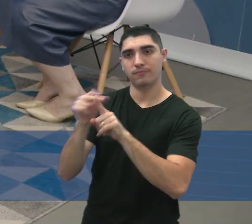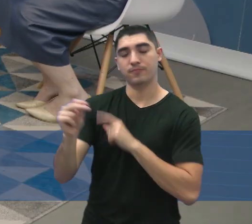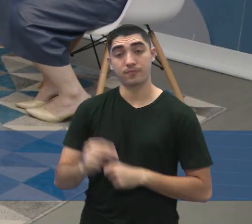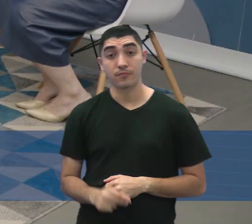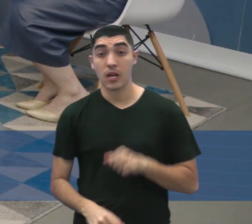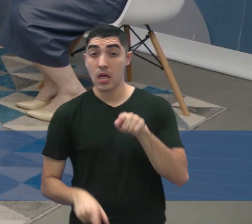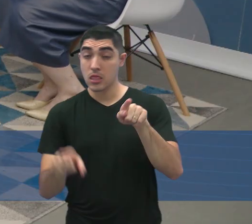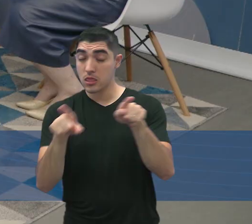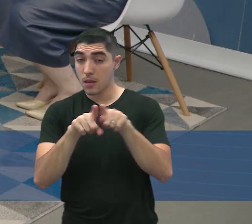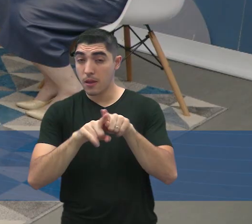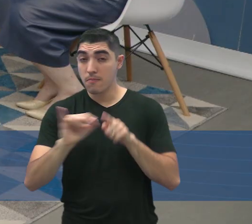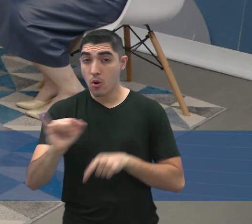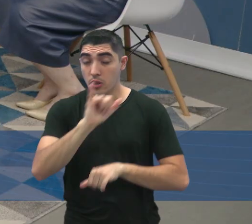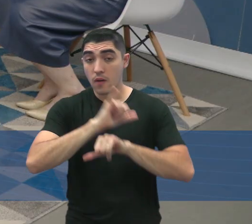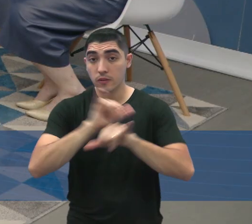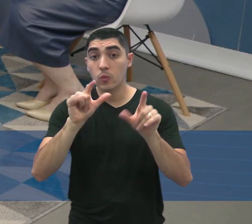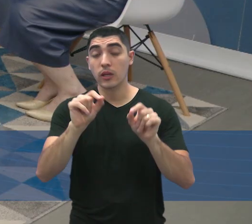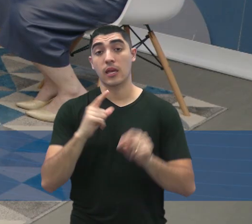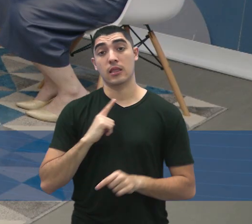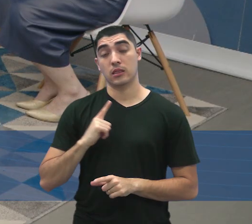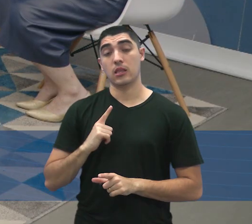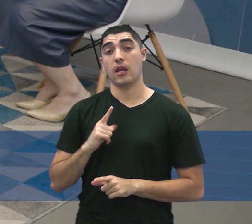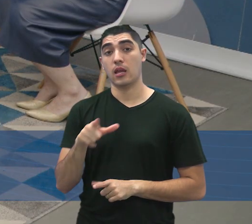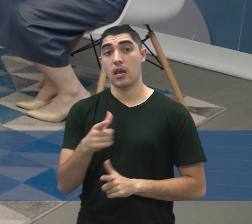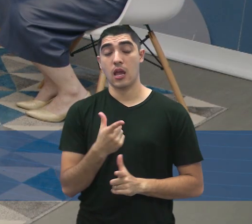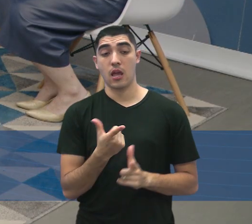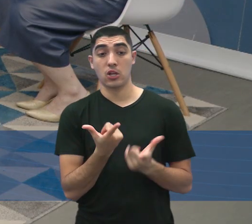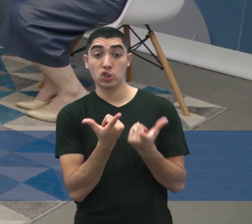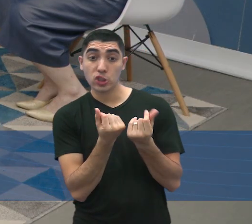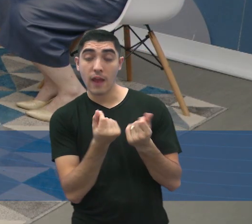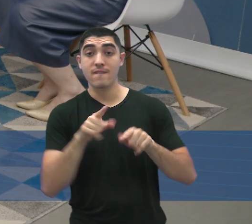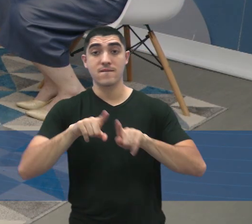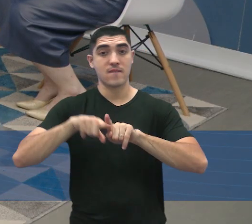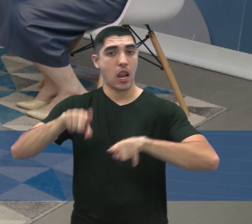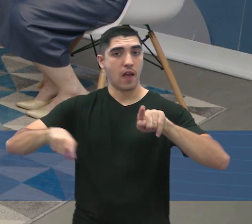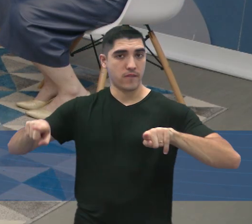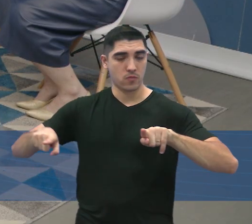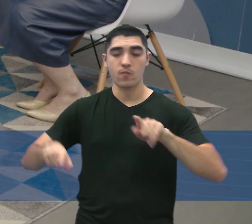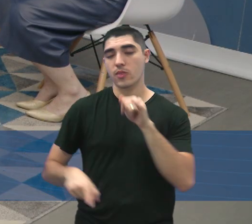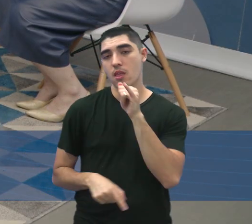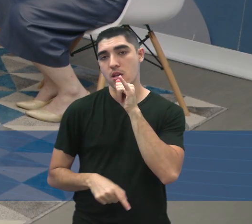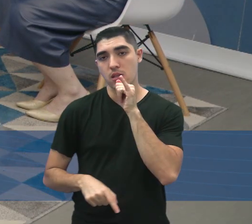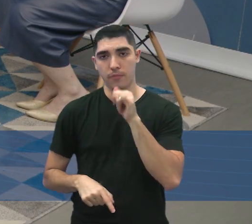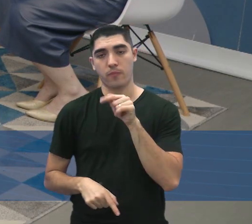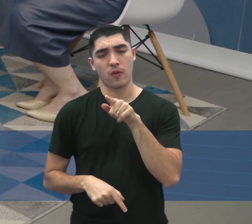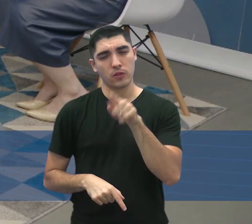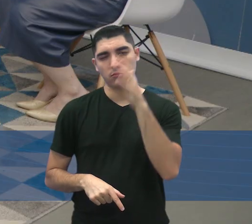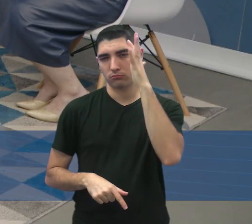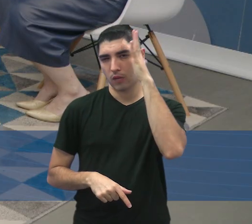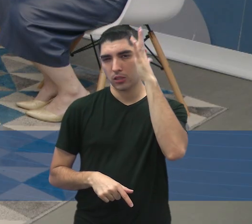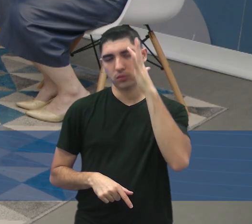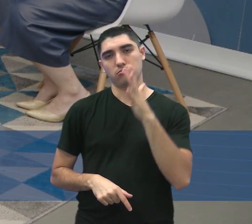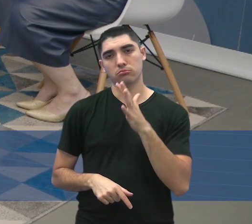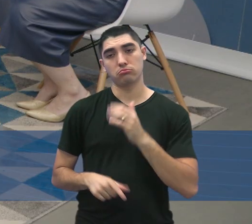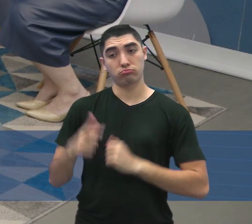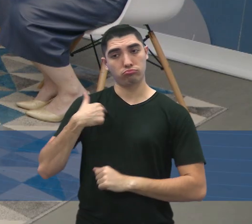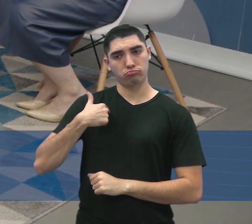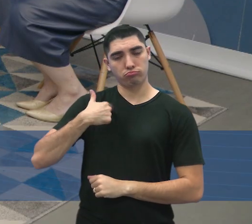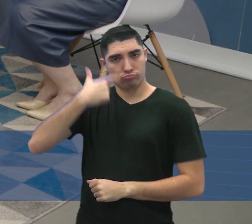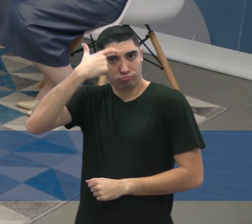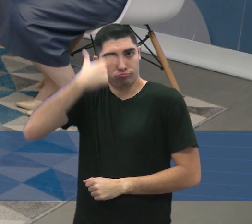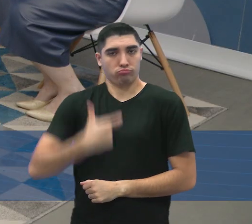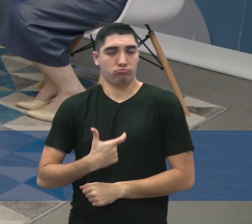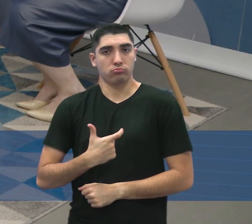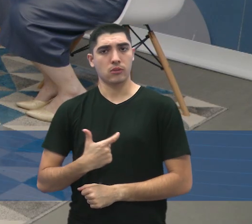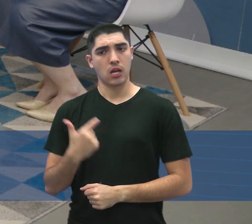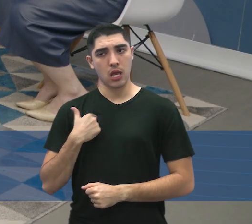a gente não pode deixar de falar da renda variáveis. Sim. Se for a longo prazo, né? Se você tiver uma pessoa que